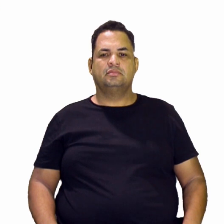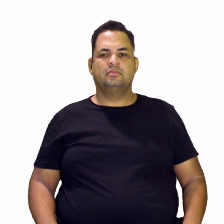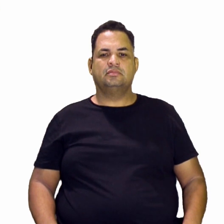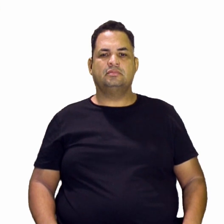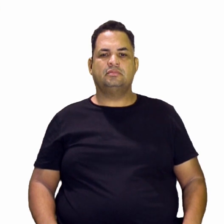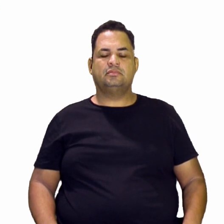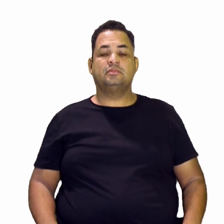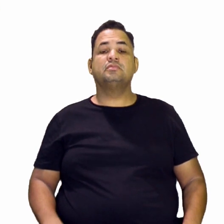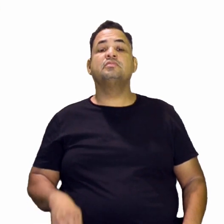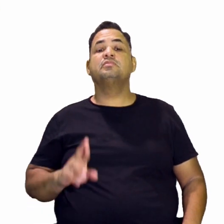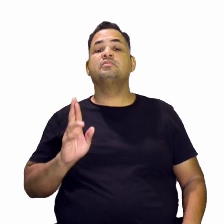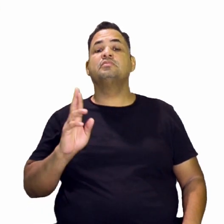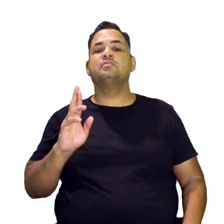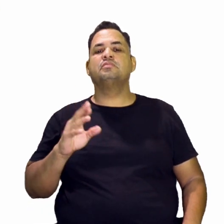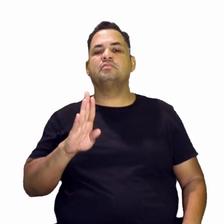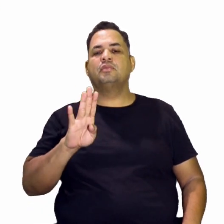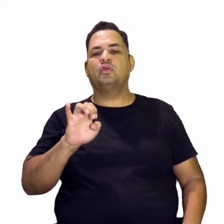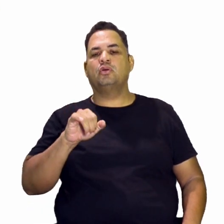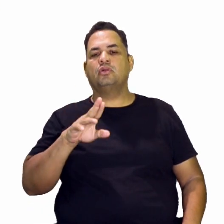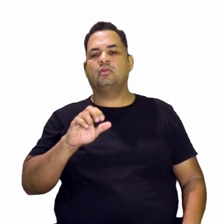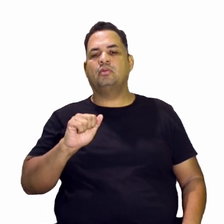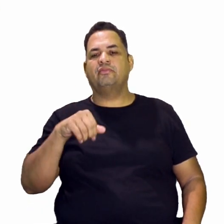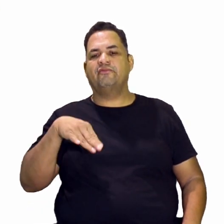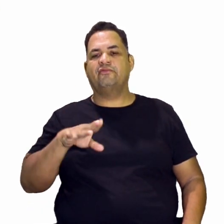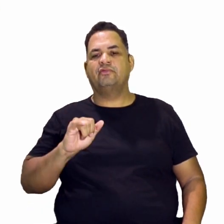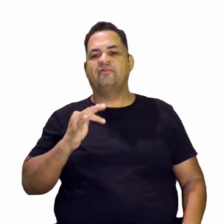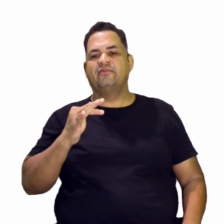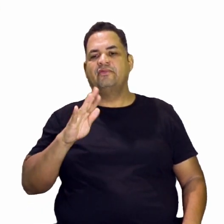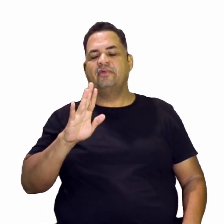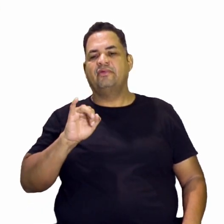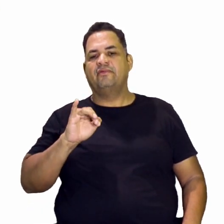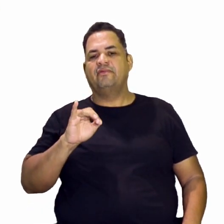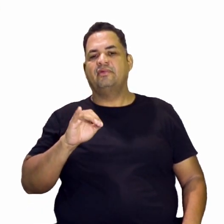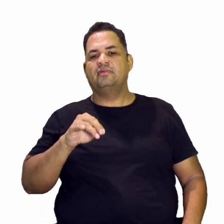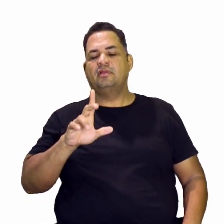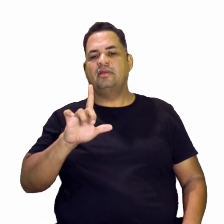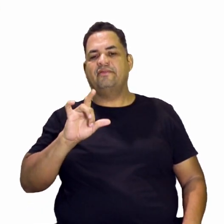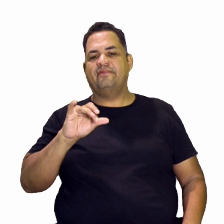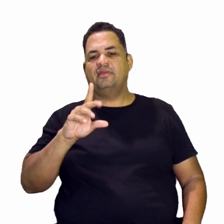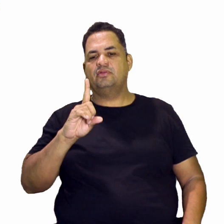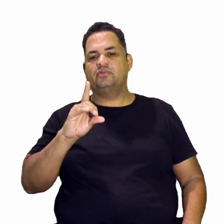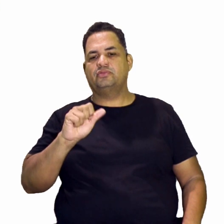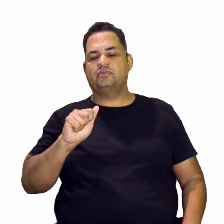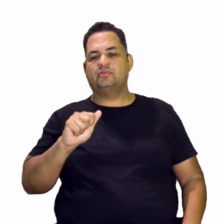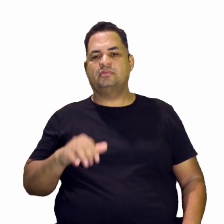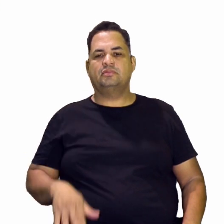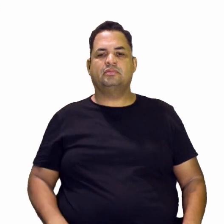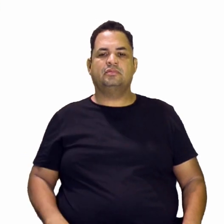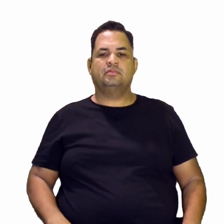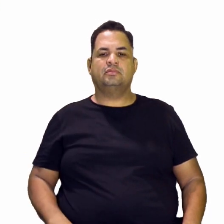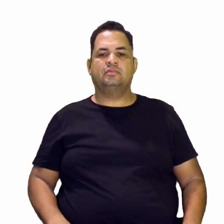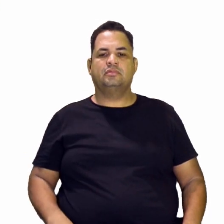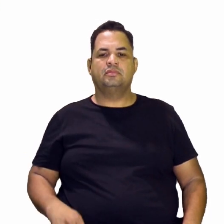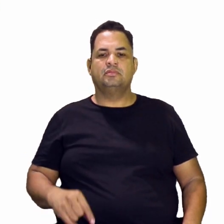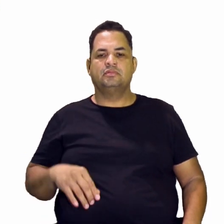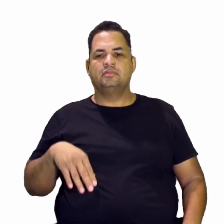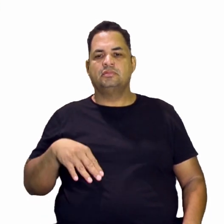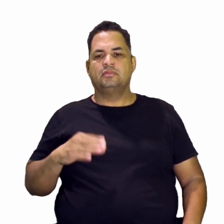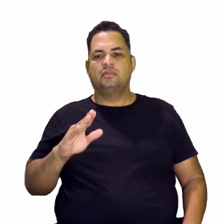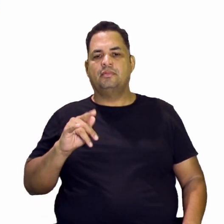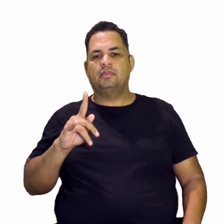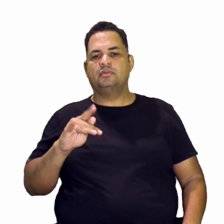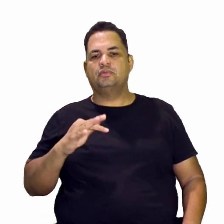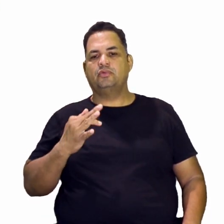enzimas. Quem são esses fungos? Bolores, os mofos, os levedos, tá? As orelhas de pau,